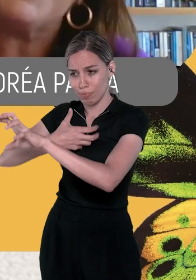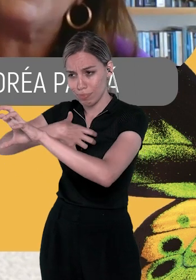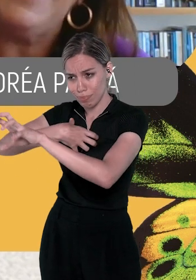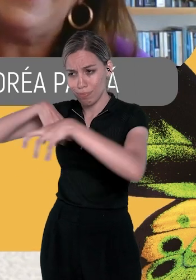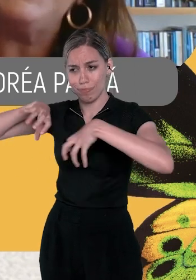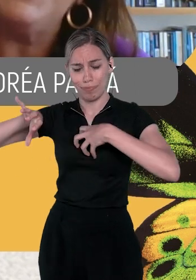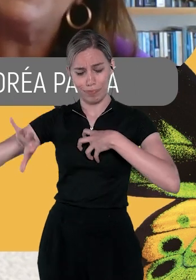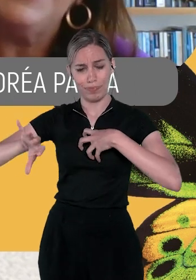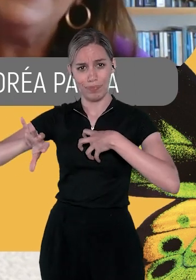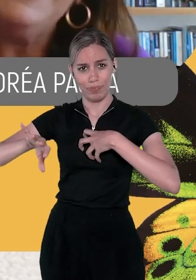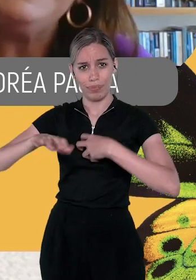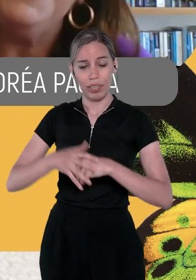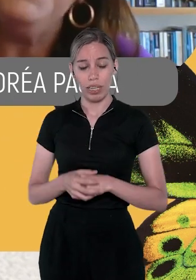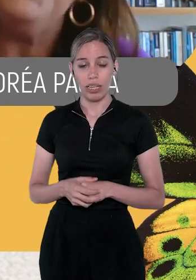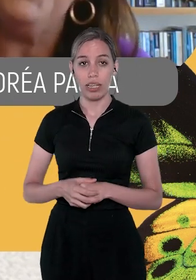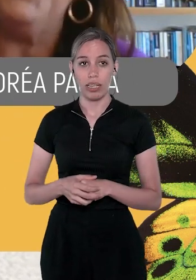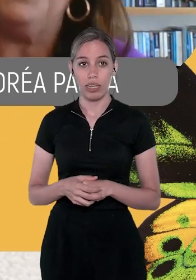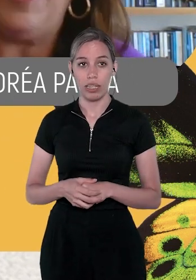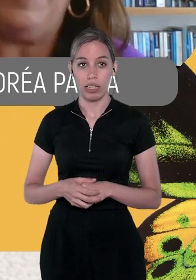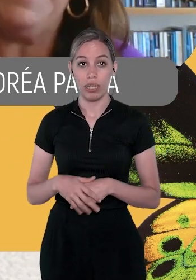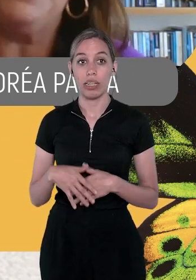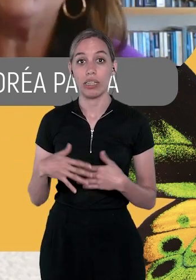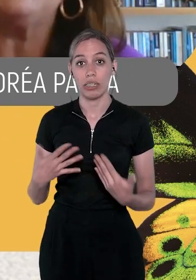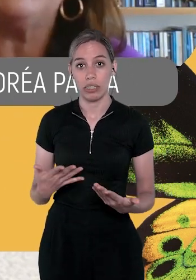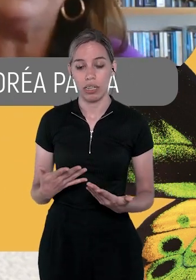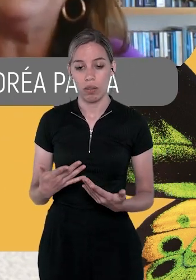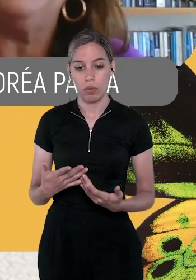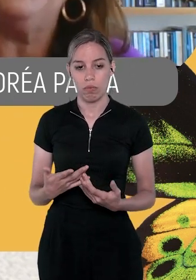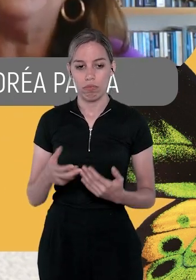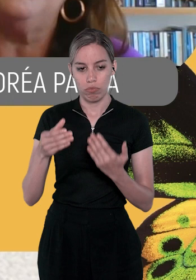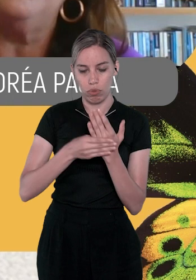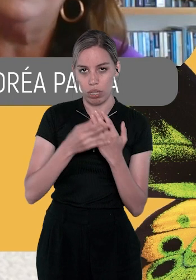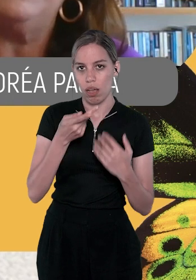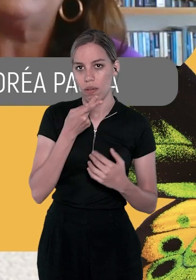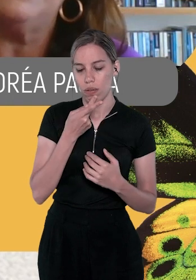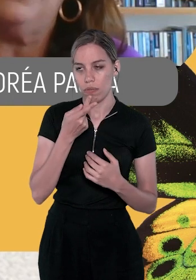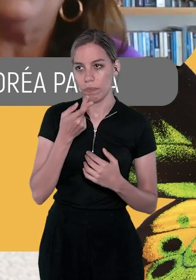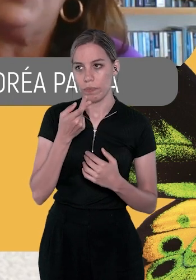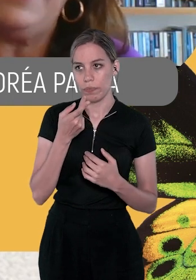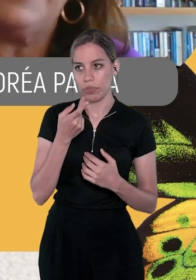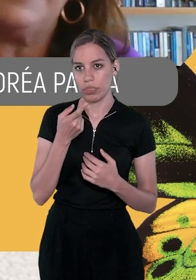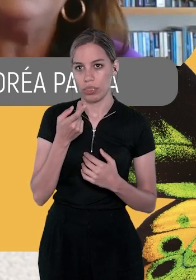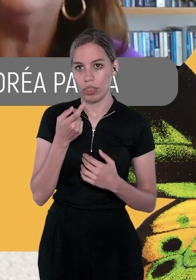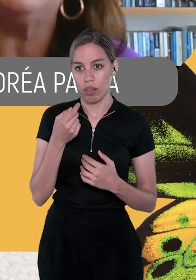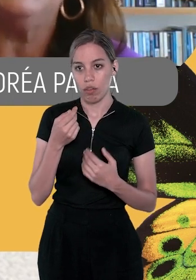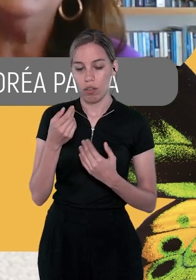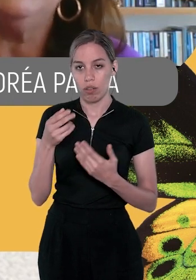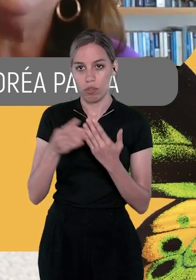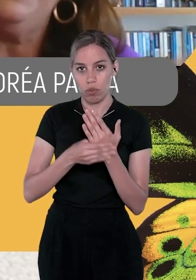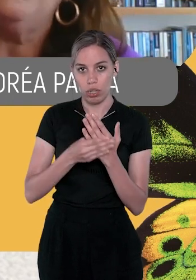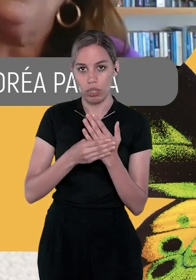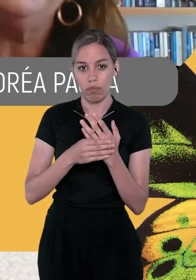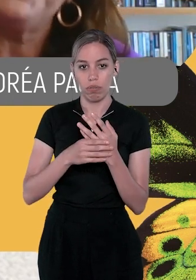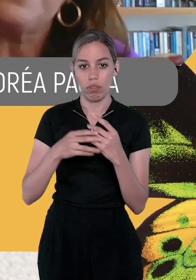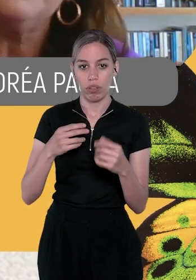dessas personagens. Então, A Vida Não é Justa vai ter uma edição de 10 anos que